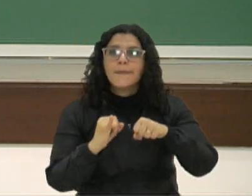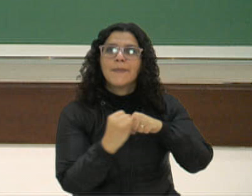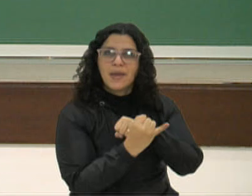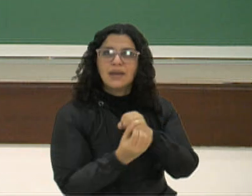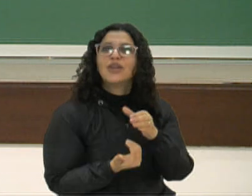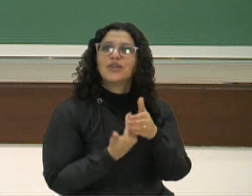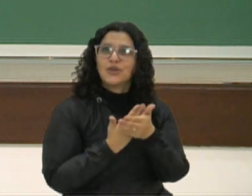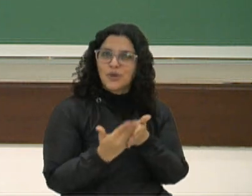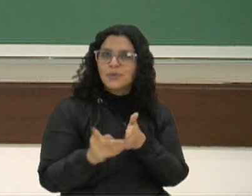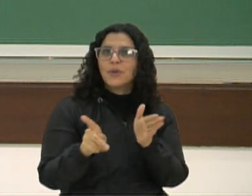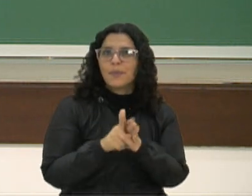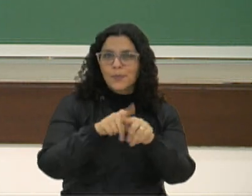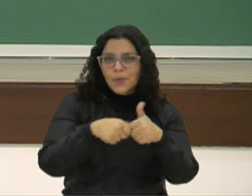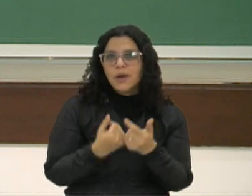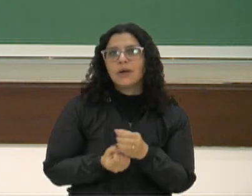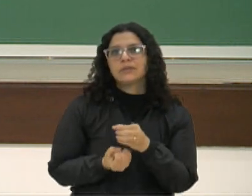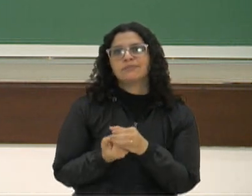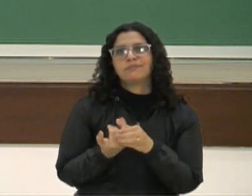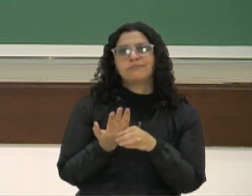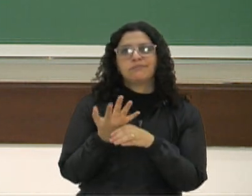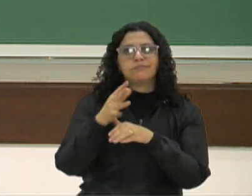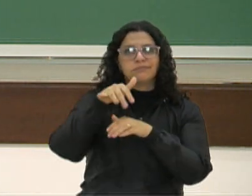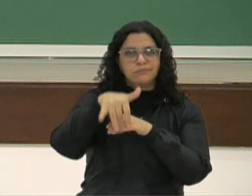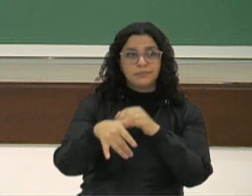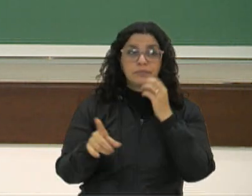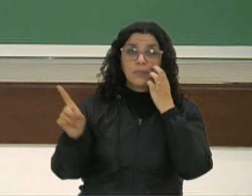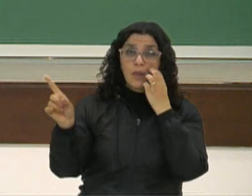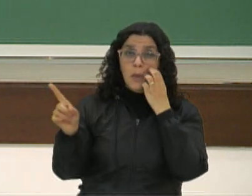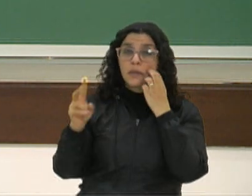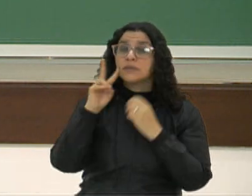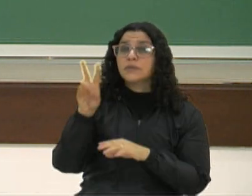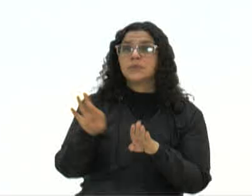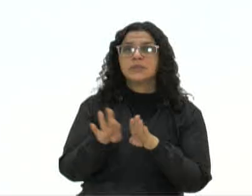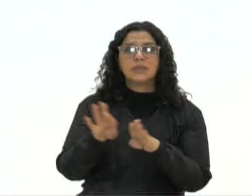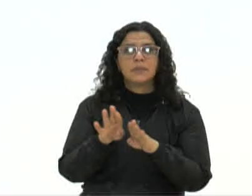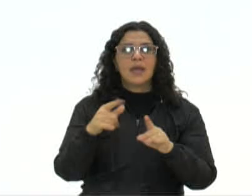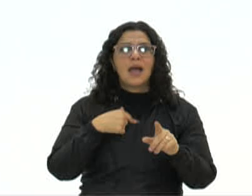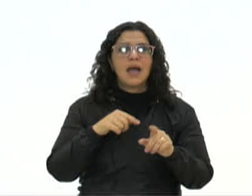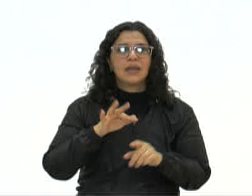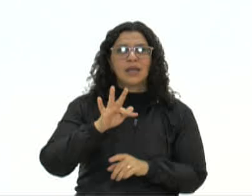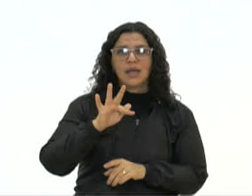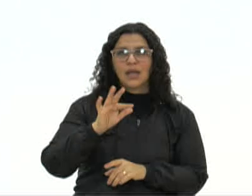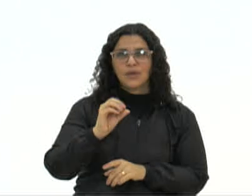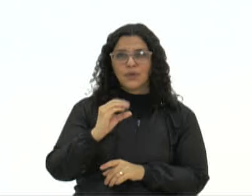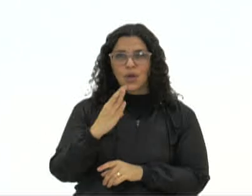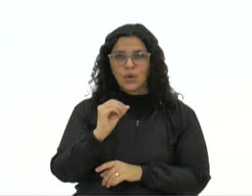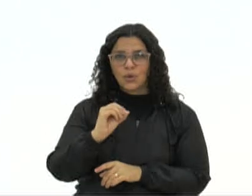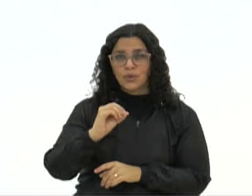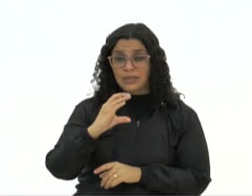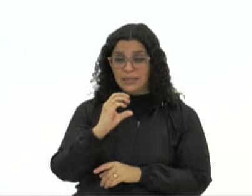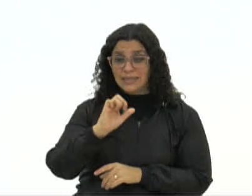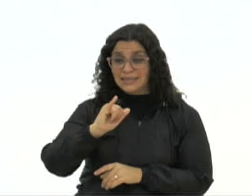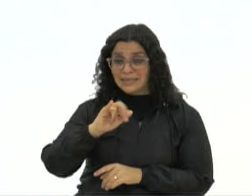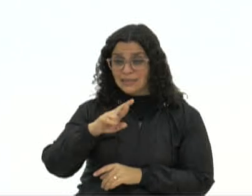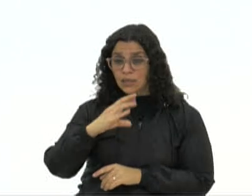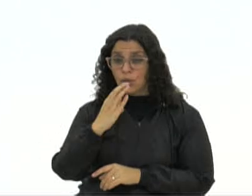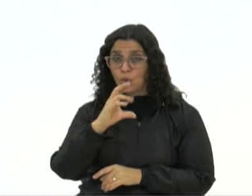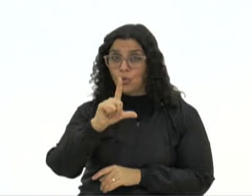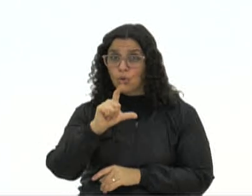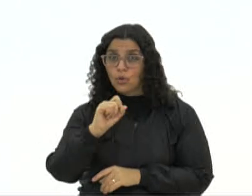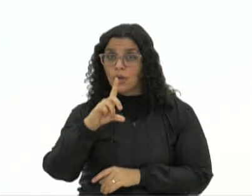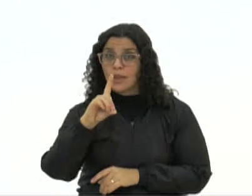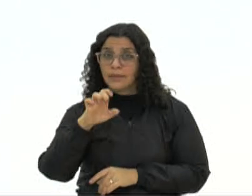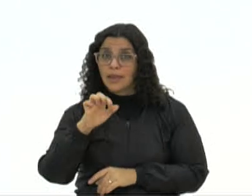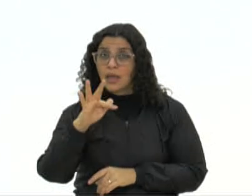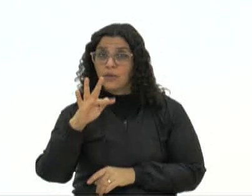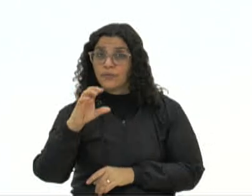erupções vulcânicas. Vimos também o Círculo de Fogo do Pacífico, né, onde nós temos a maior atividade sísmica do nosso